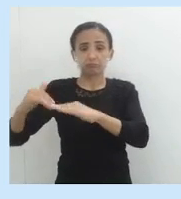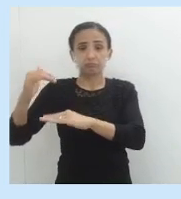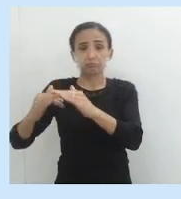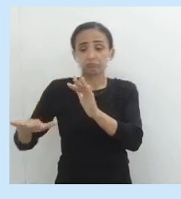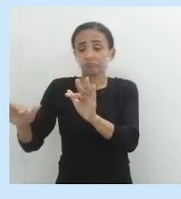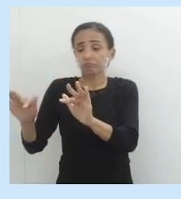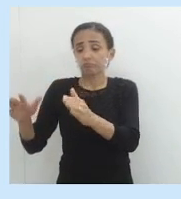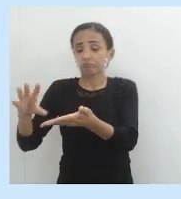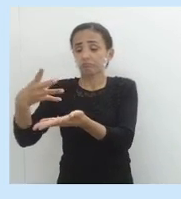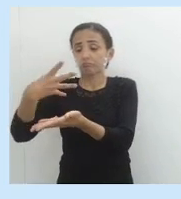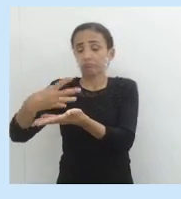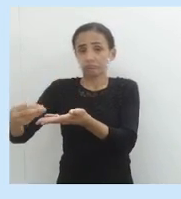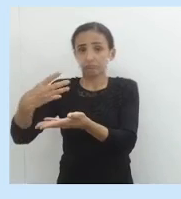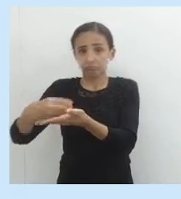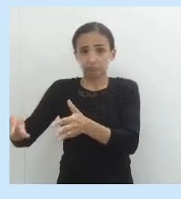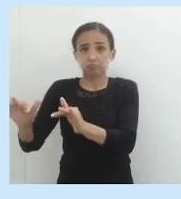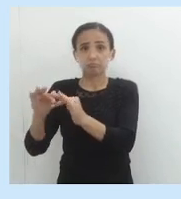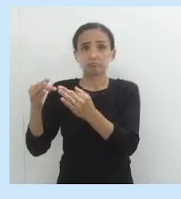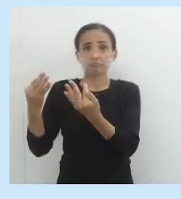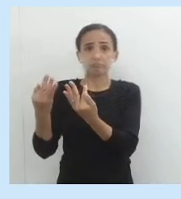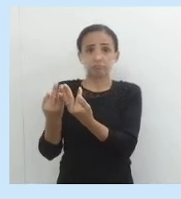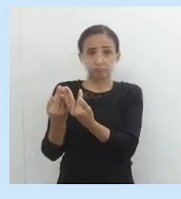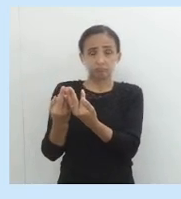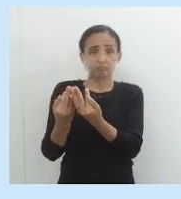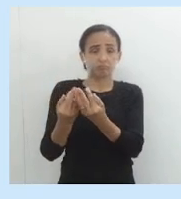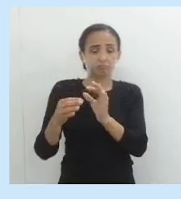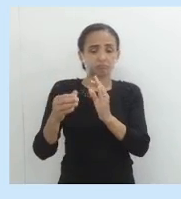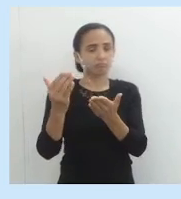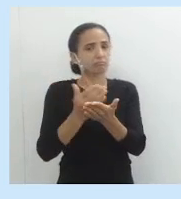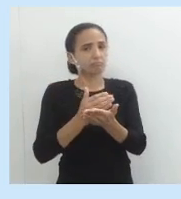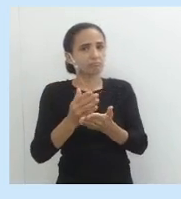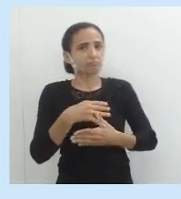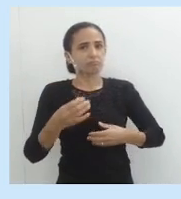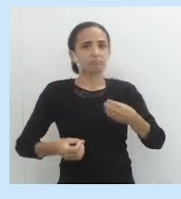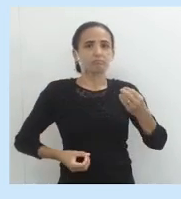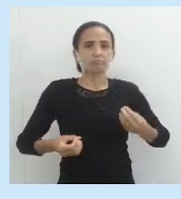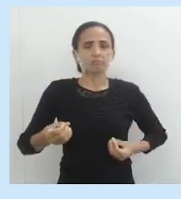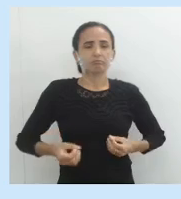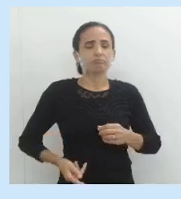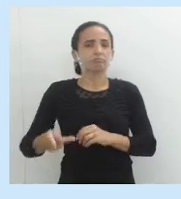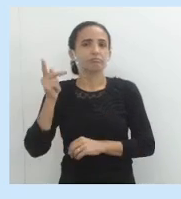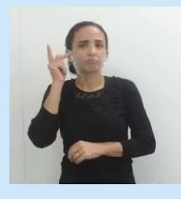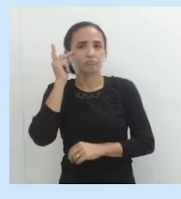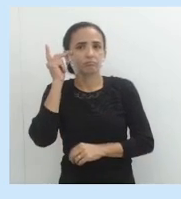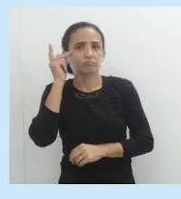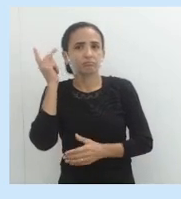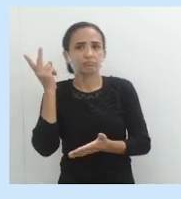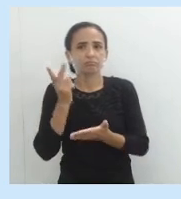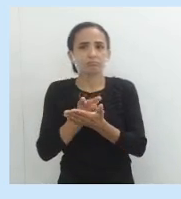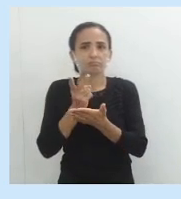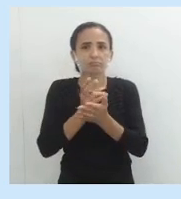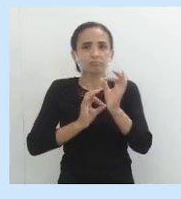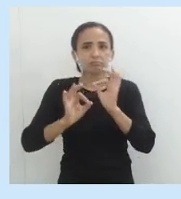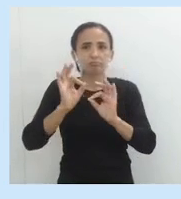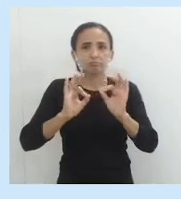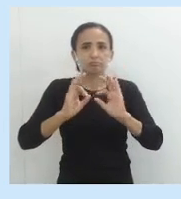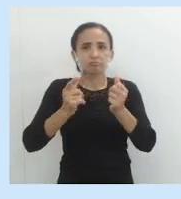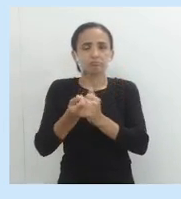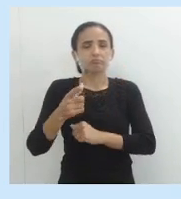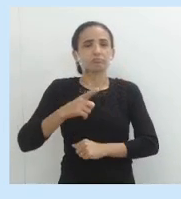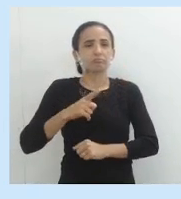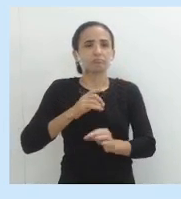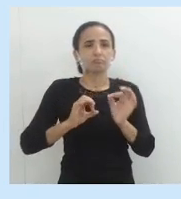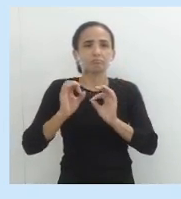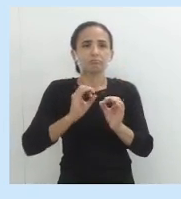essa separação elitista, então de algumas obras, né, expostas em galerias no museus eram as artes acadêmicas e tinha a arte popular que